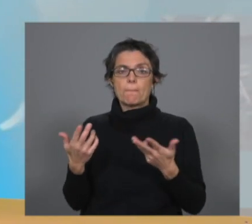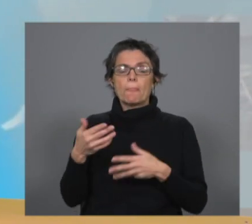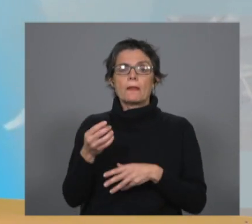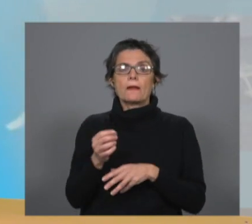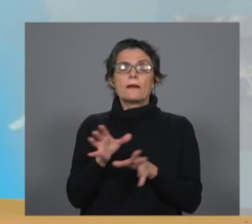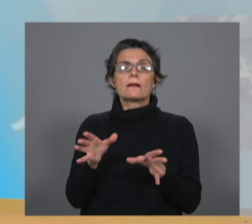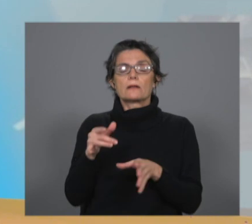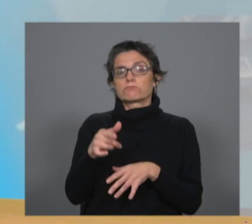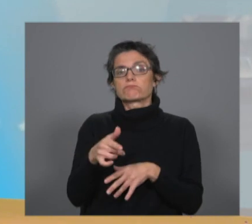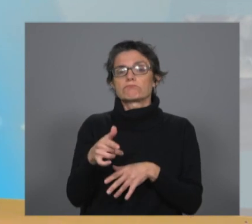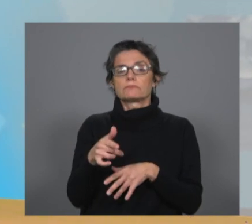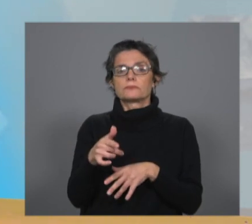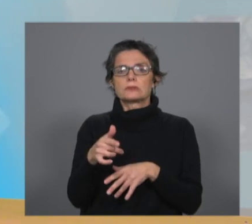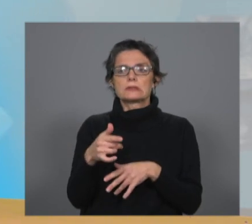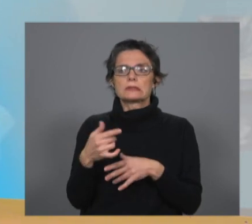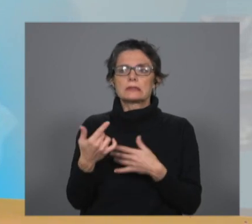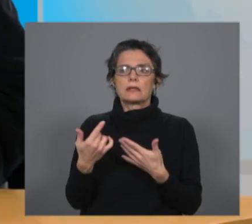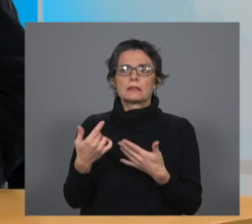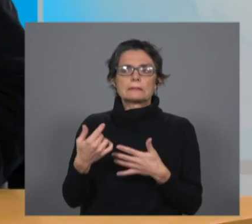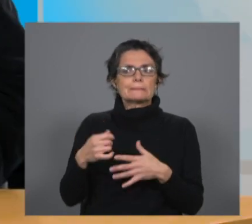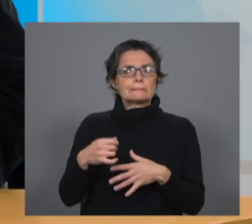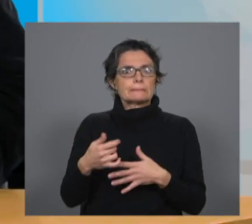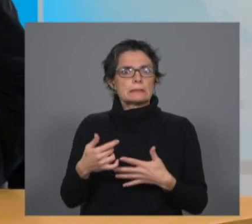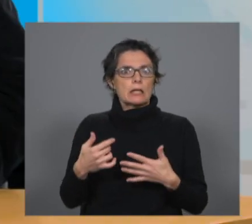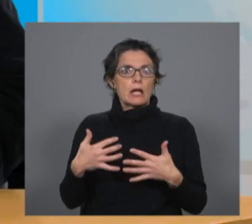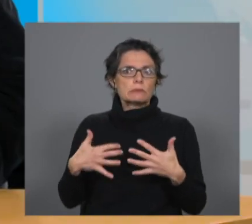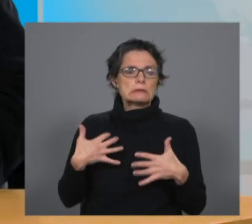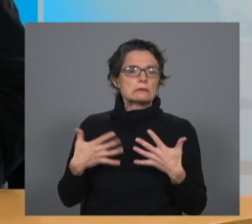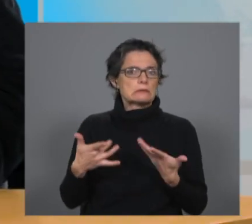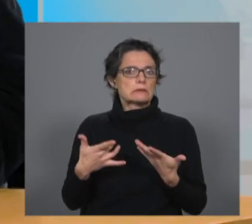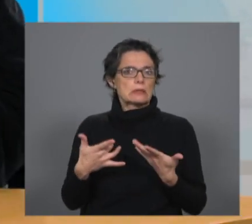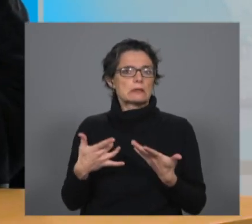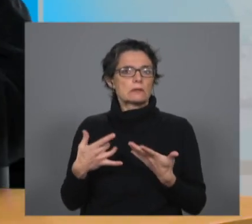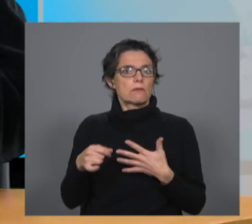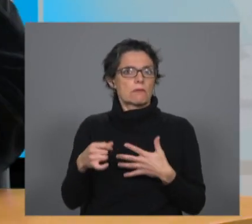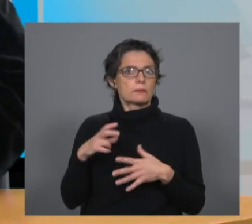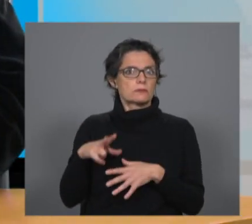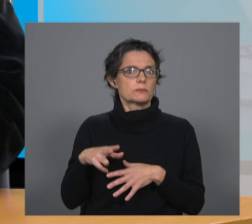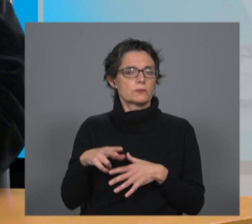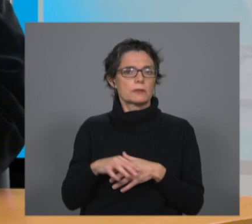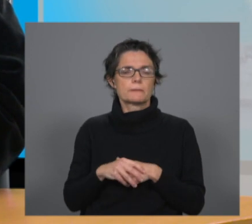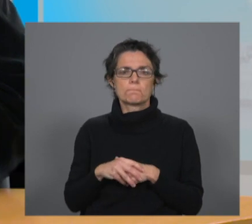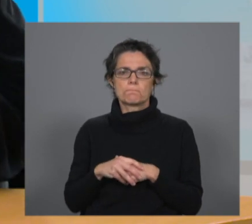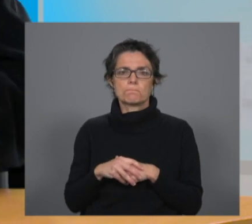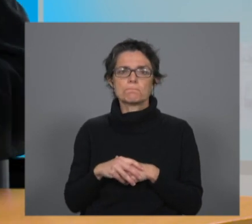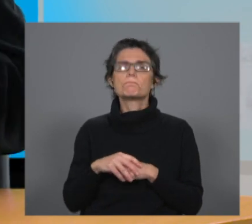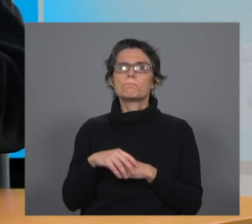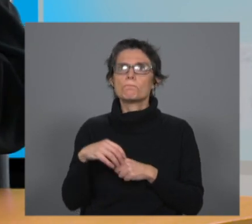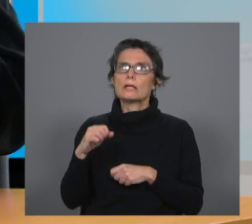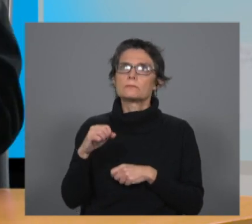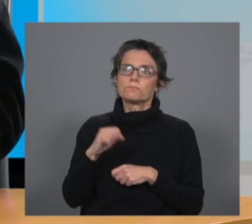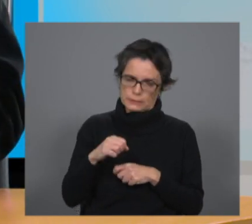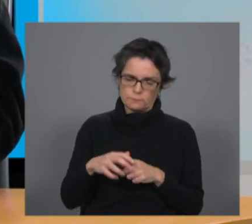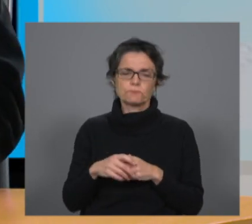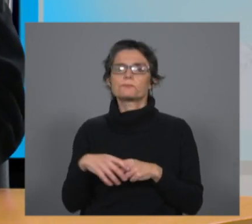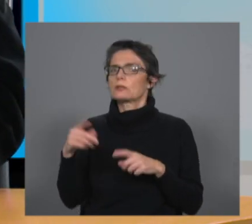obviamente, gera alguma pressão também para a presidência portuguesa. Sim. Primeiro, a questão das expectativas.